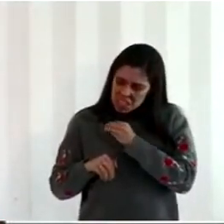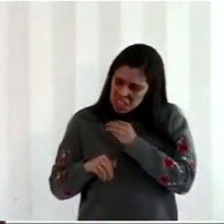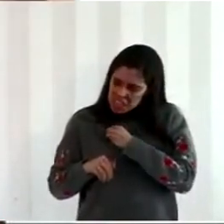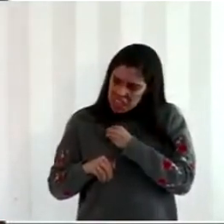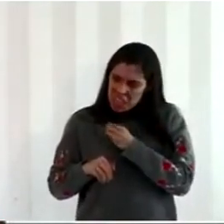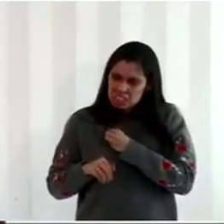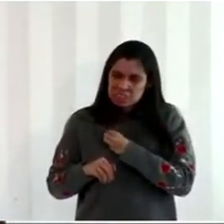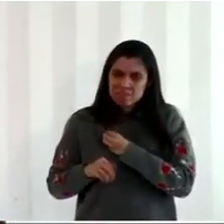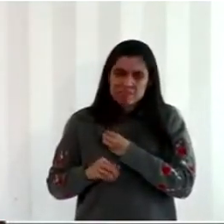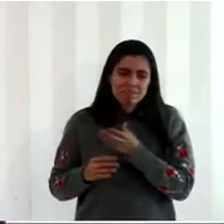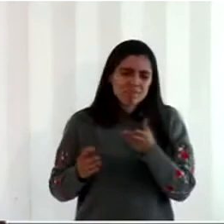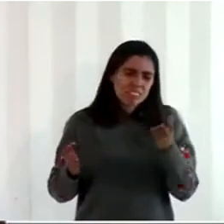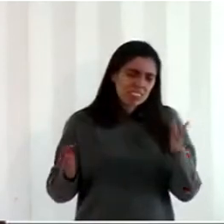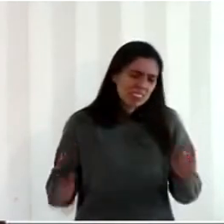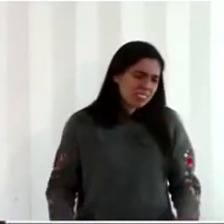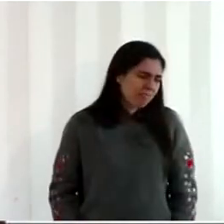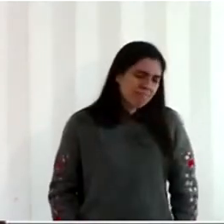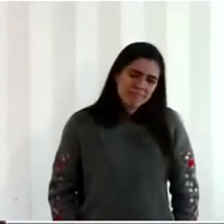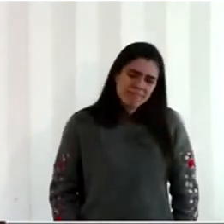não está aí.